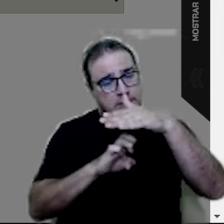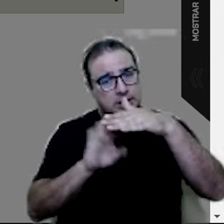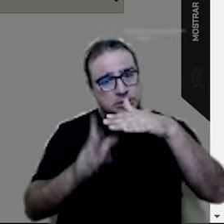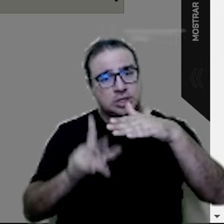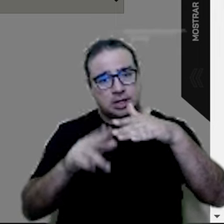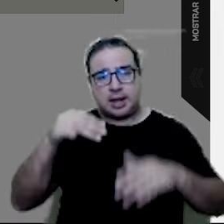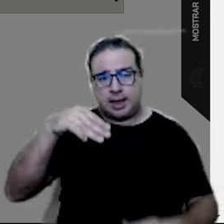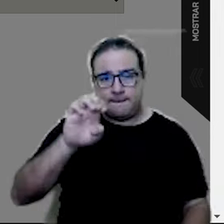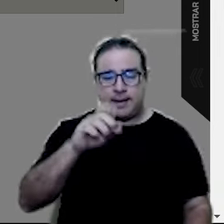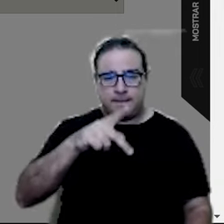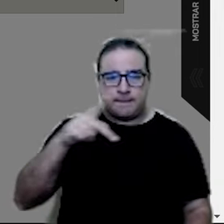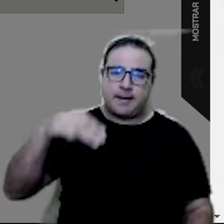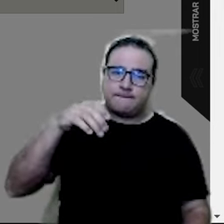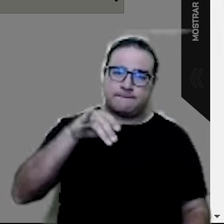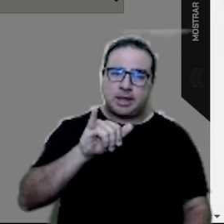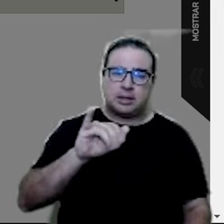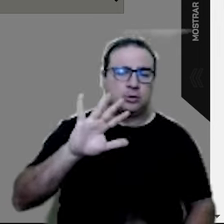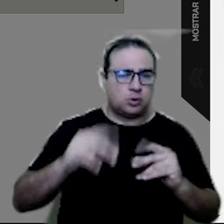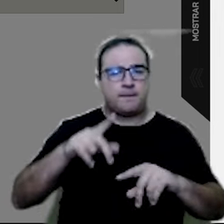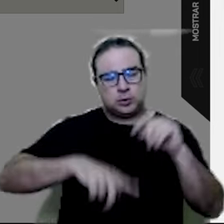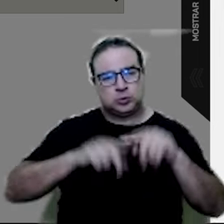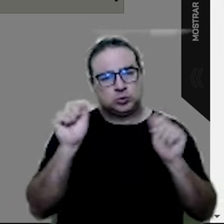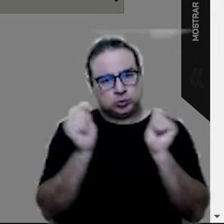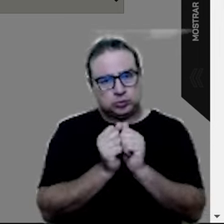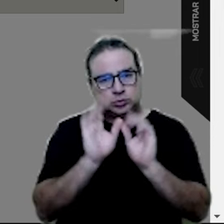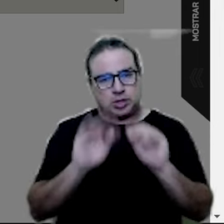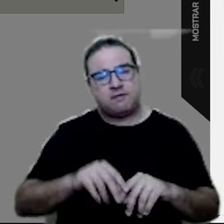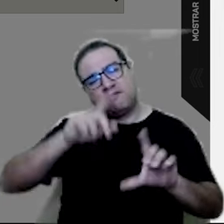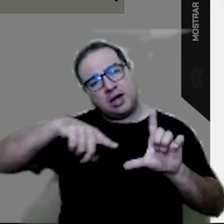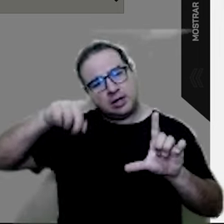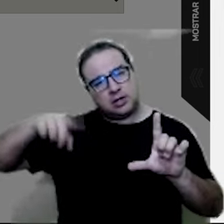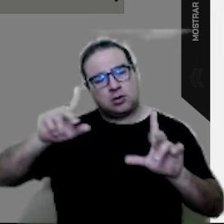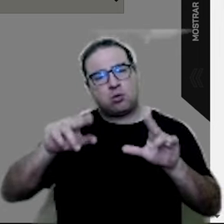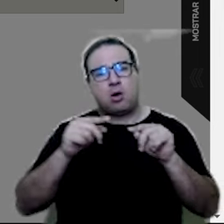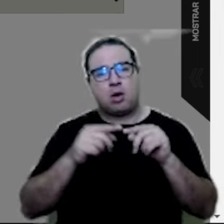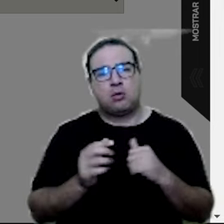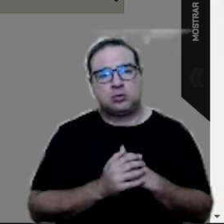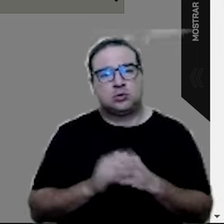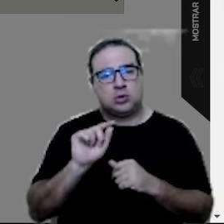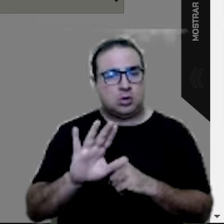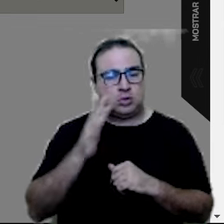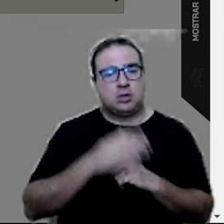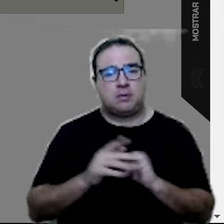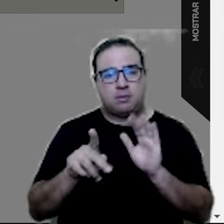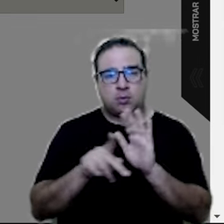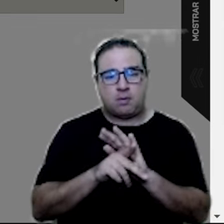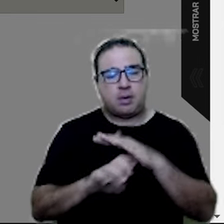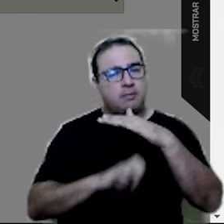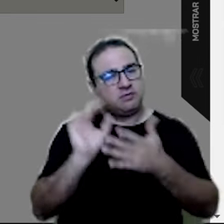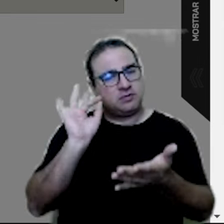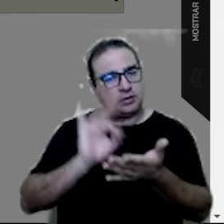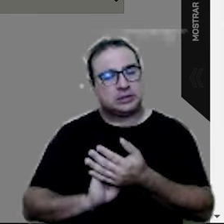e me epp meia o cadastro do produto ele vai variar de acordo com a situação tributária da